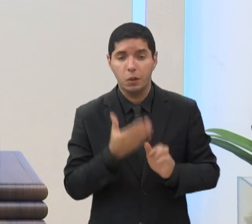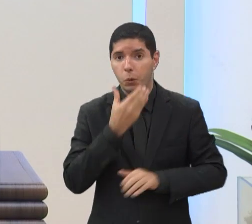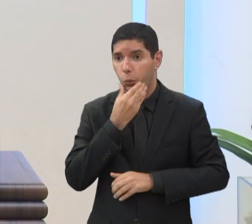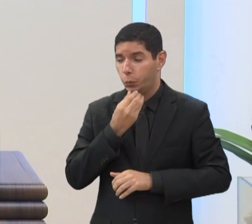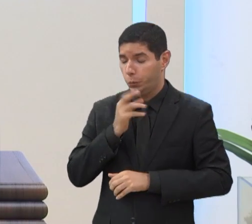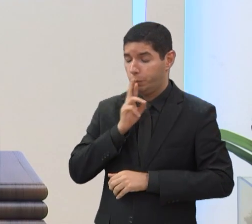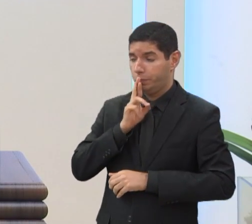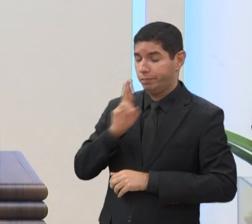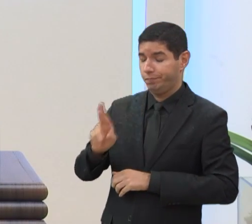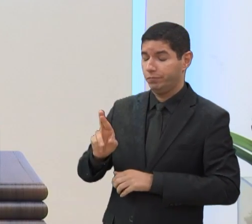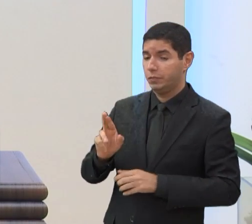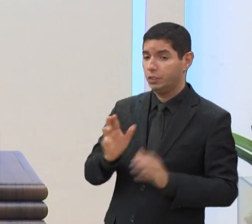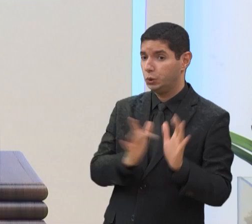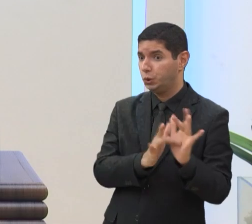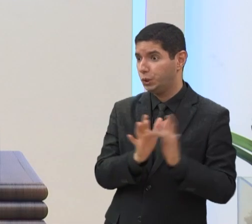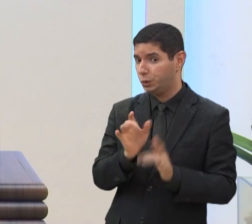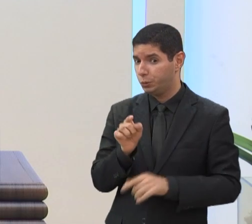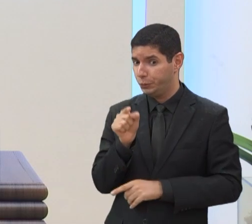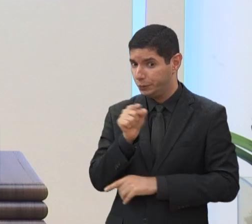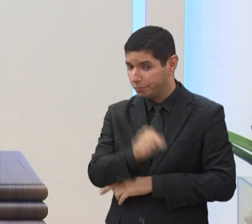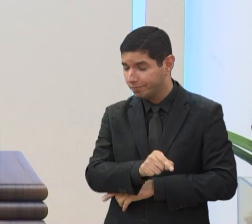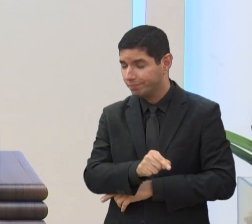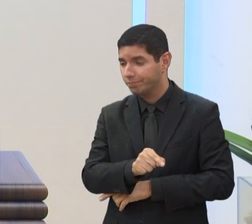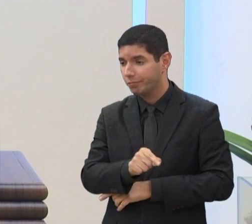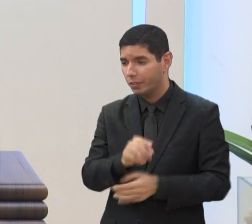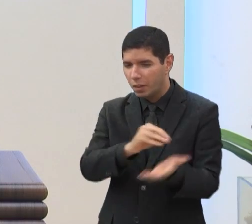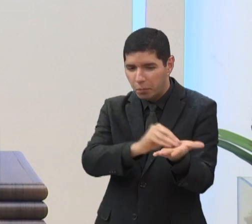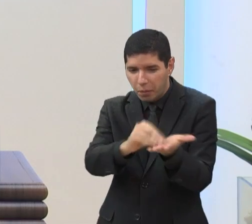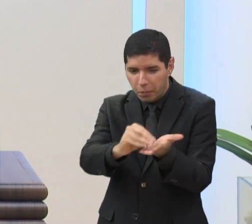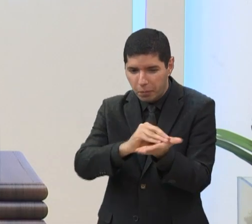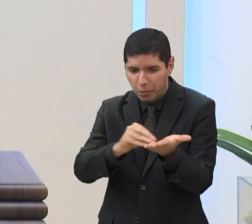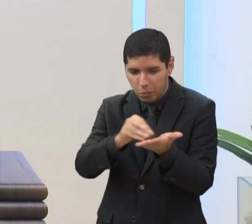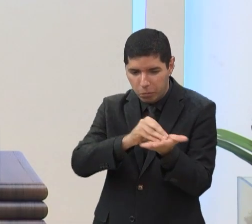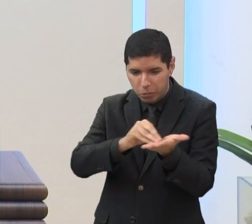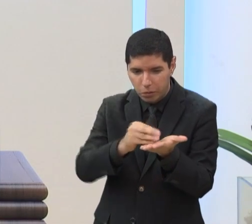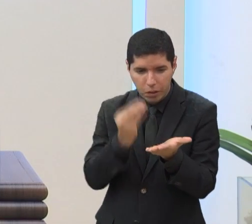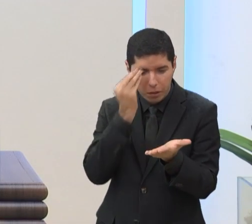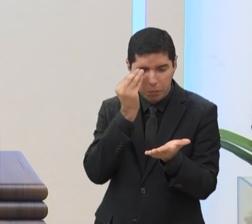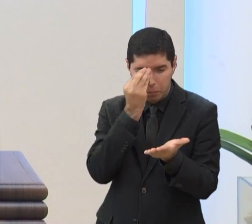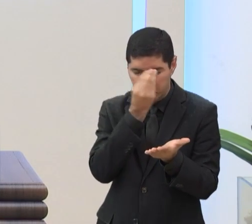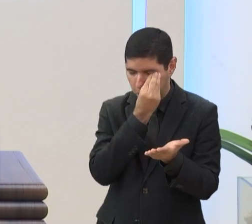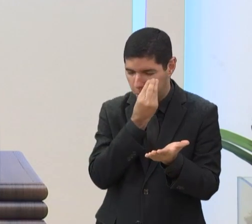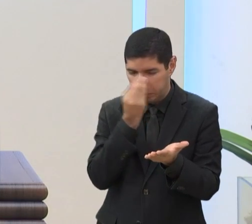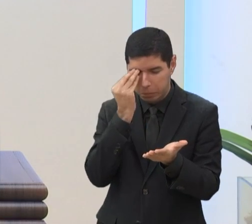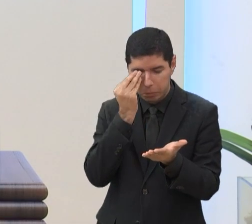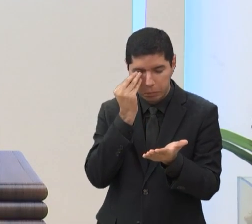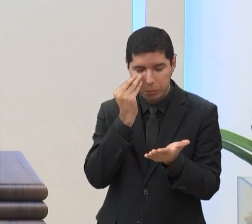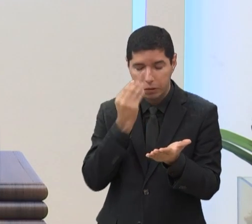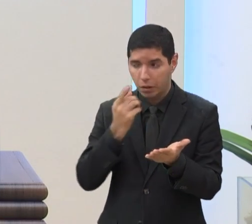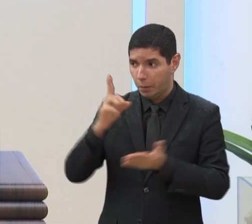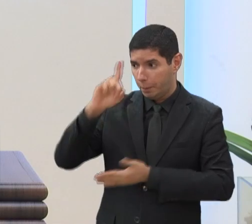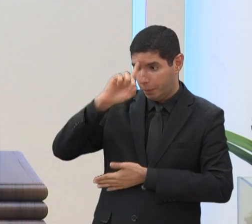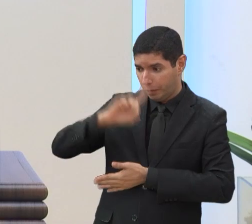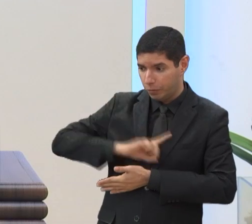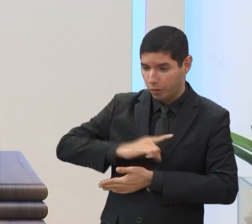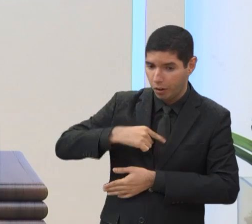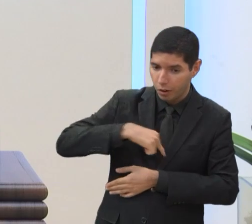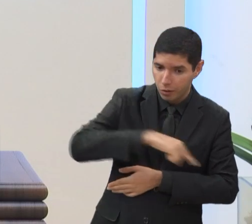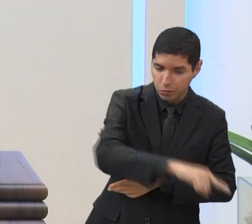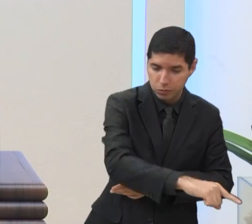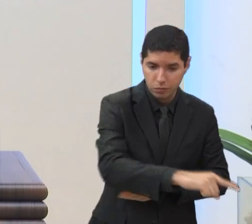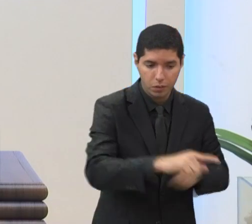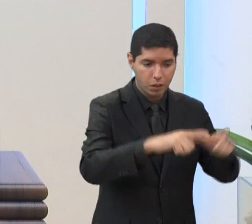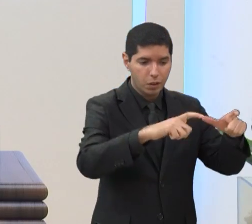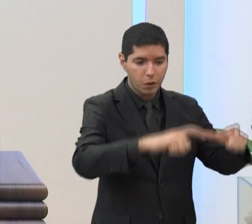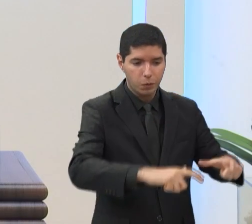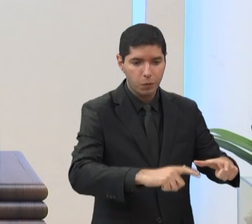homem chamado Jesus fez lodo e untou-me os olhos e disse-me: Vai ao